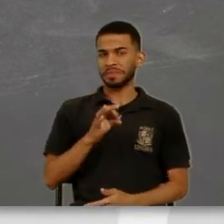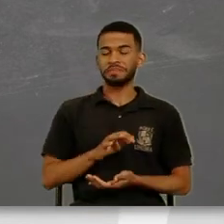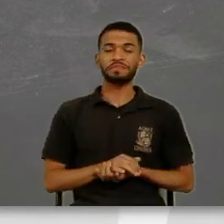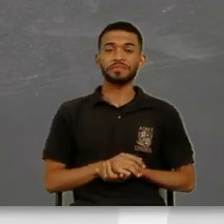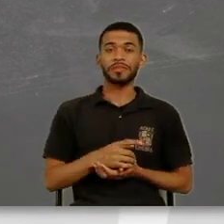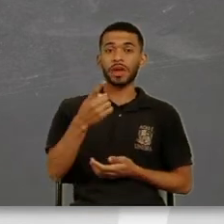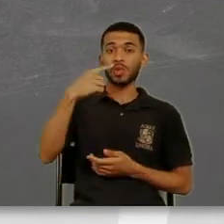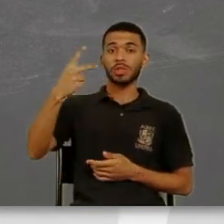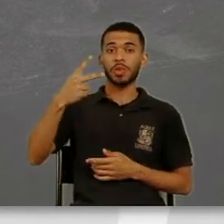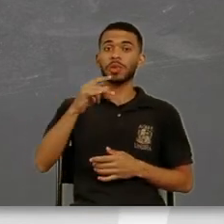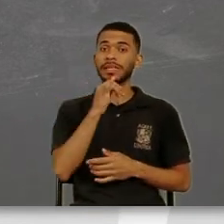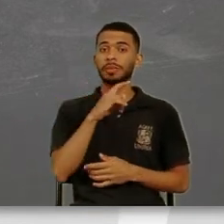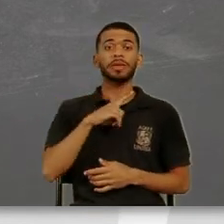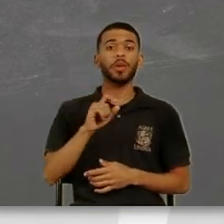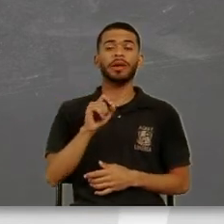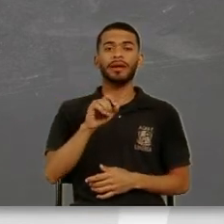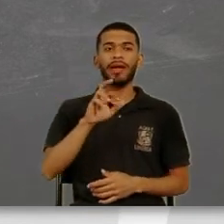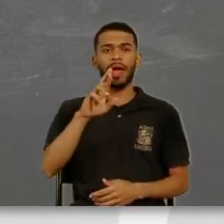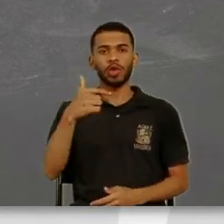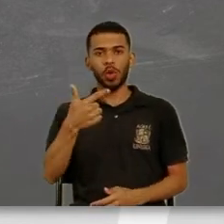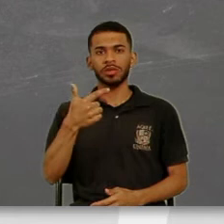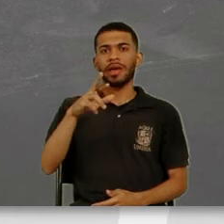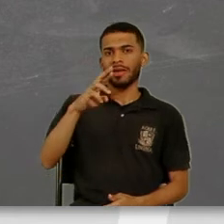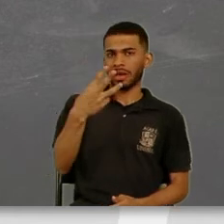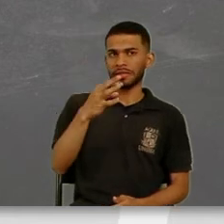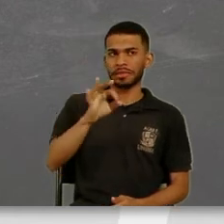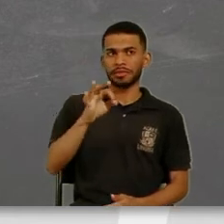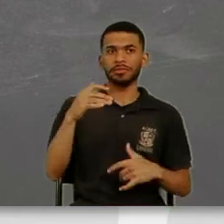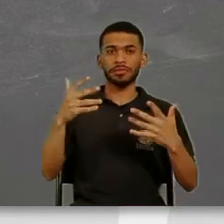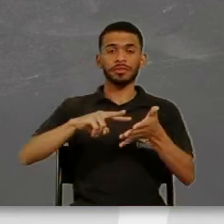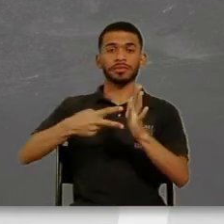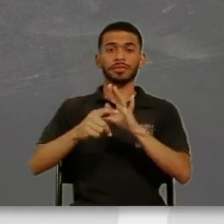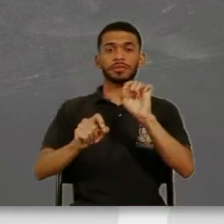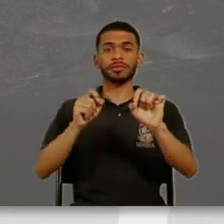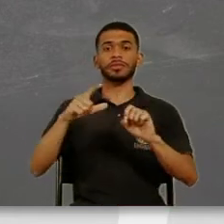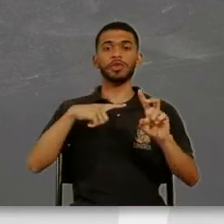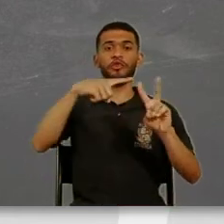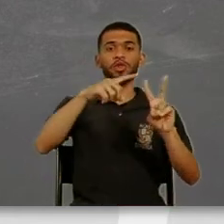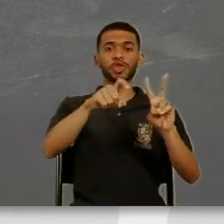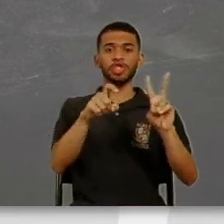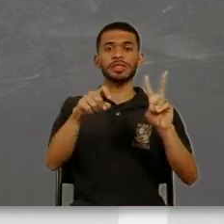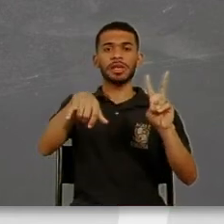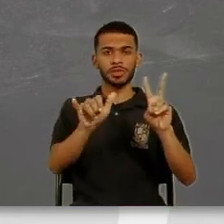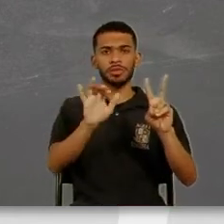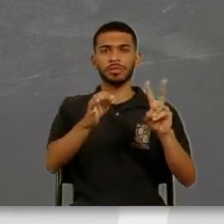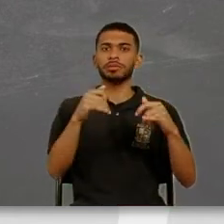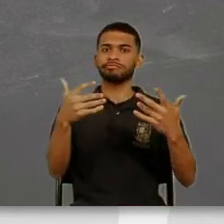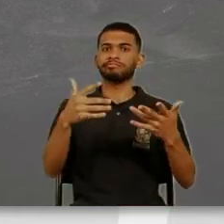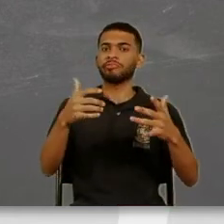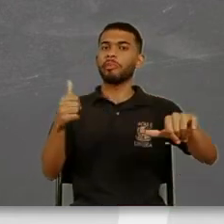exemplo, eu tenho R2 em R3, então significa que eu tenho o vetor xy e ele vai